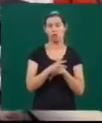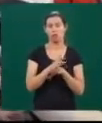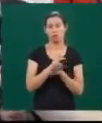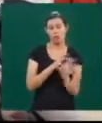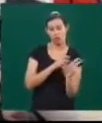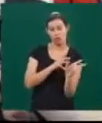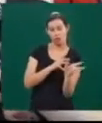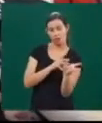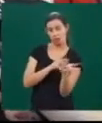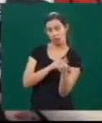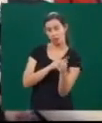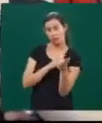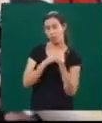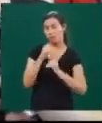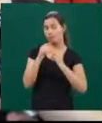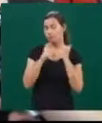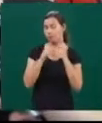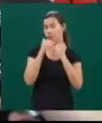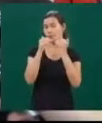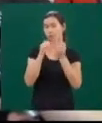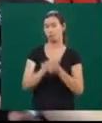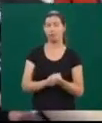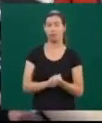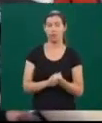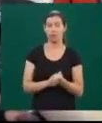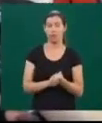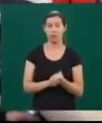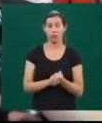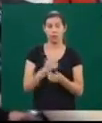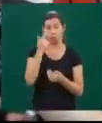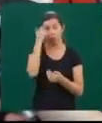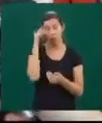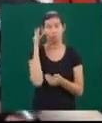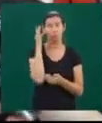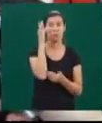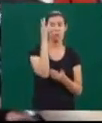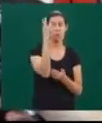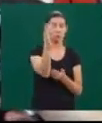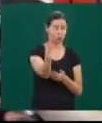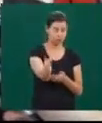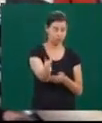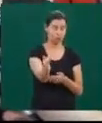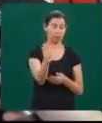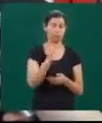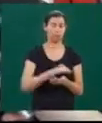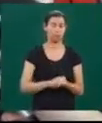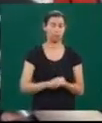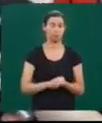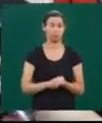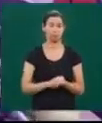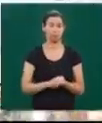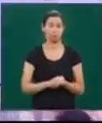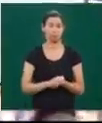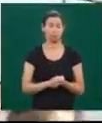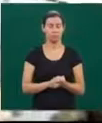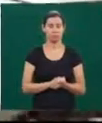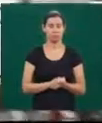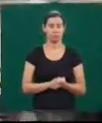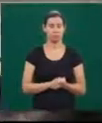e é maravilhoso. E tem planos, né? Elas fazem planos. Elas têm perspectiva.